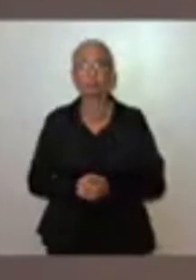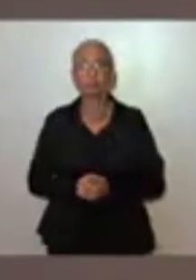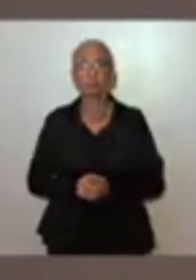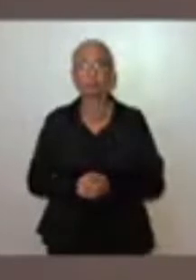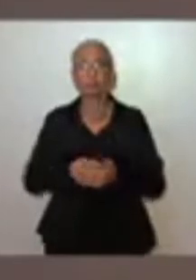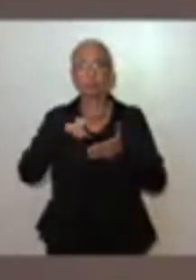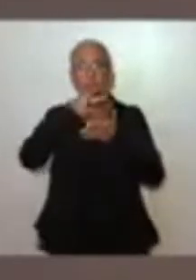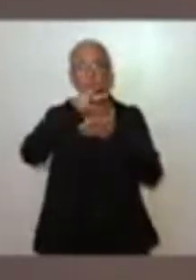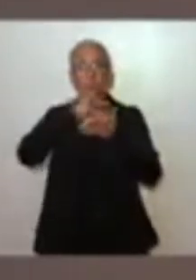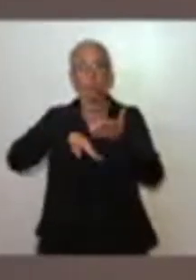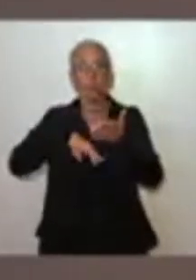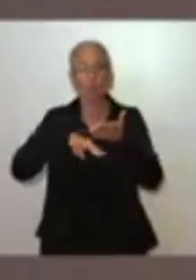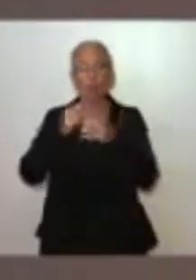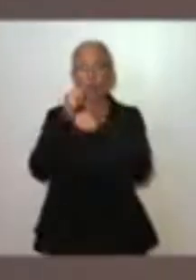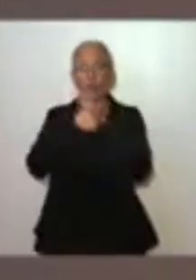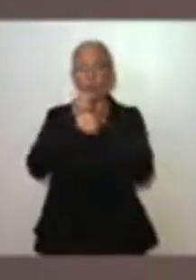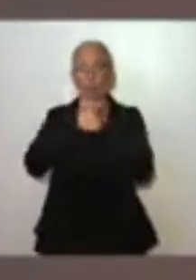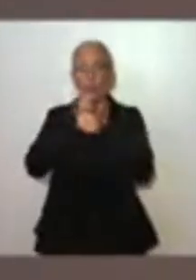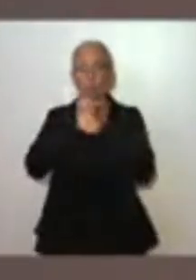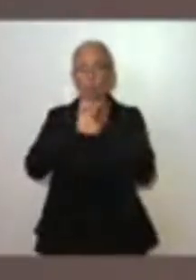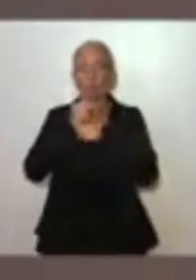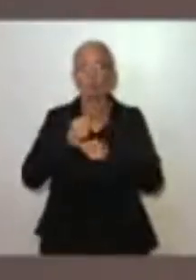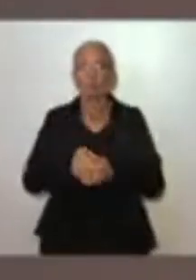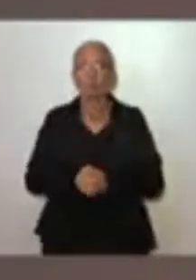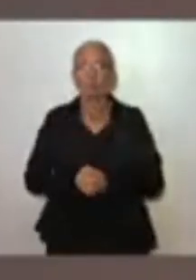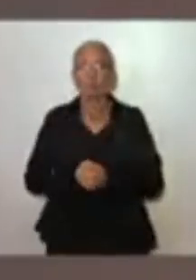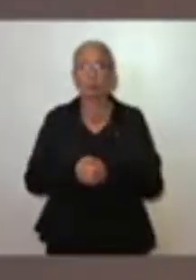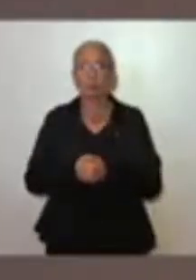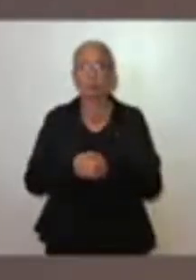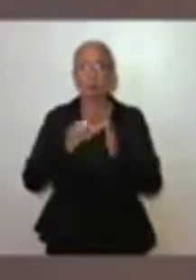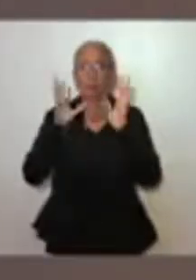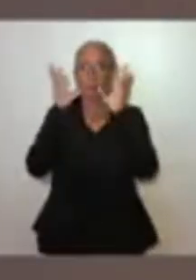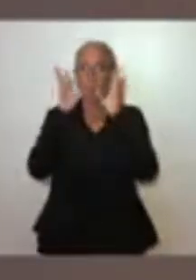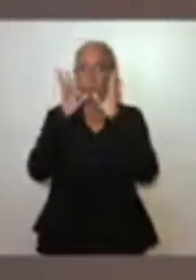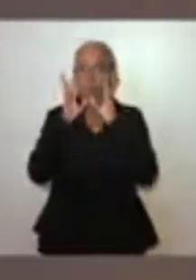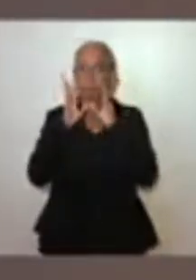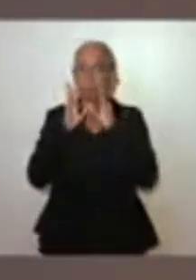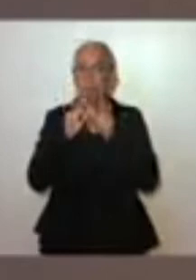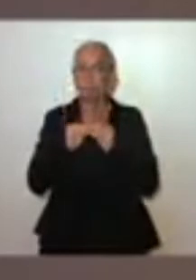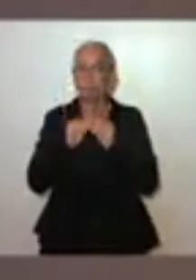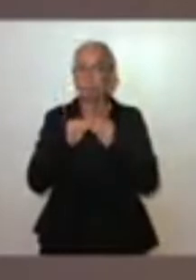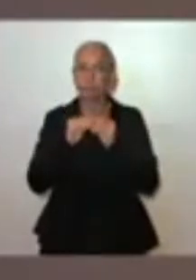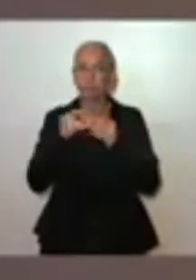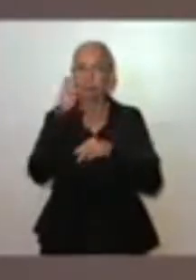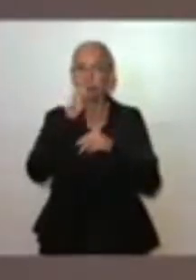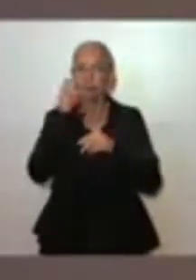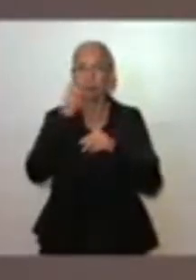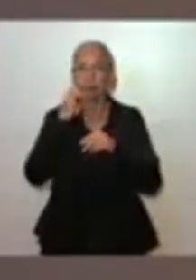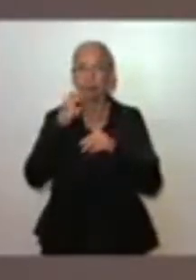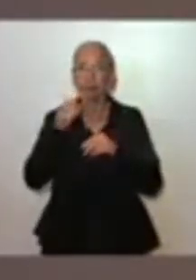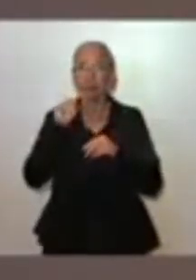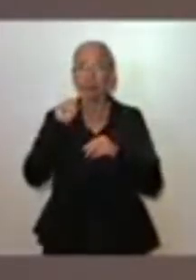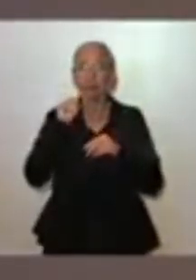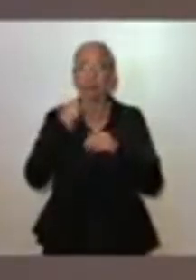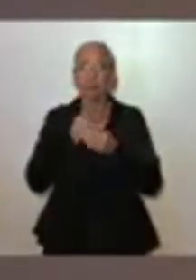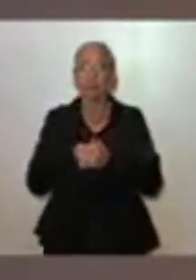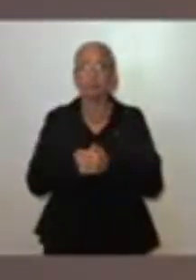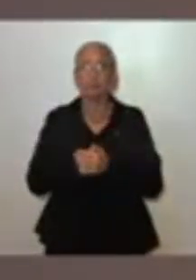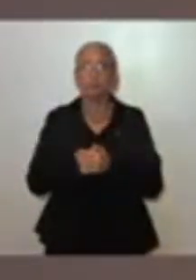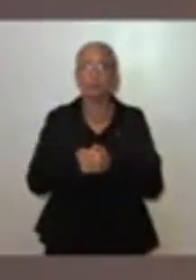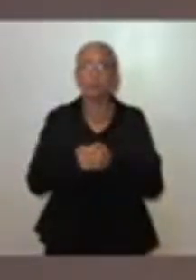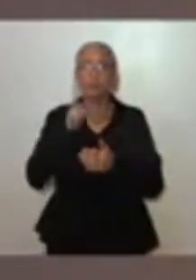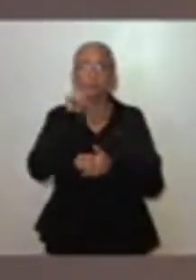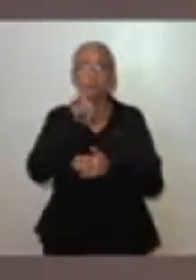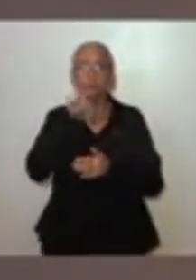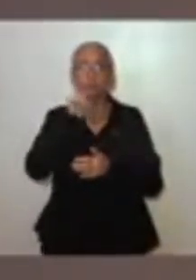li uma vez há muitos anos que o menor discurso de posse na presidência dos Estados Unidos foi feito pelo George